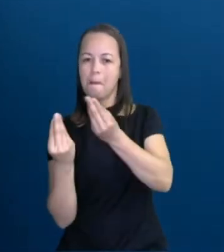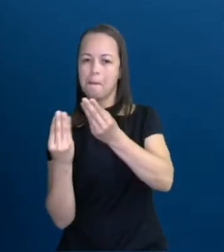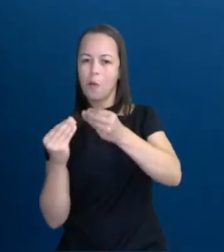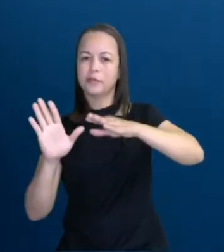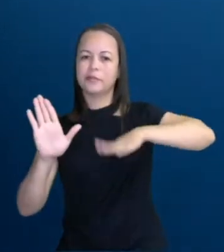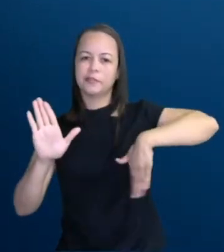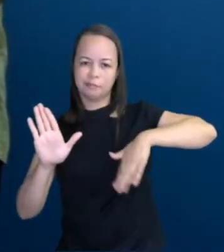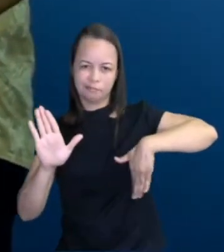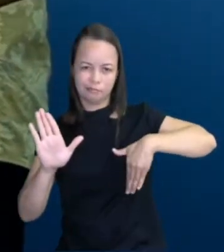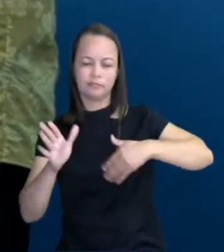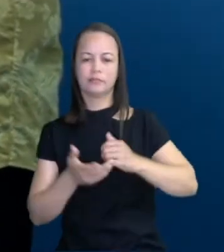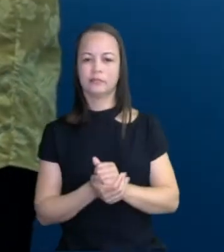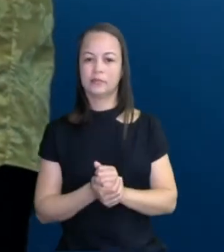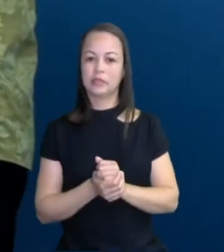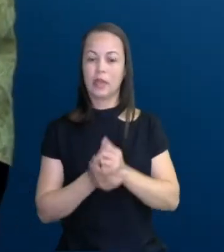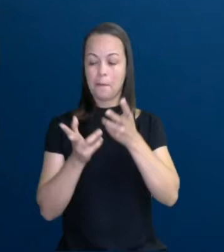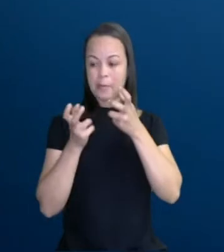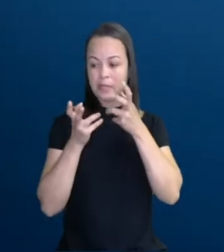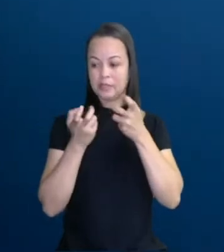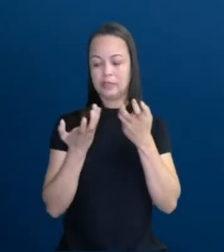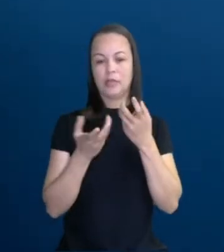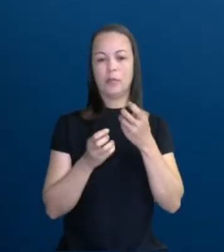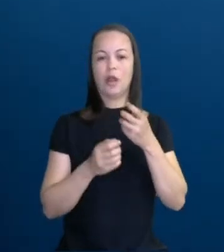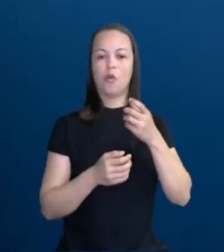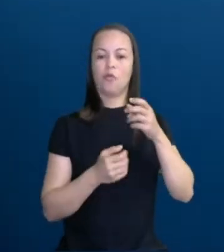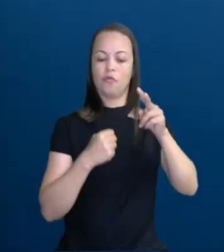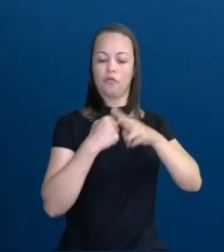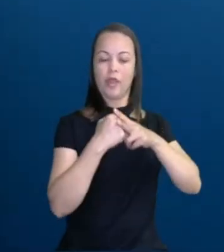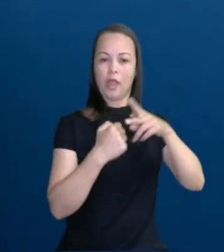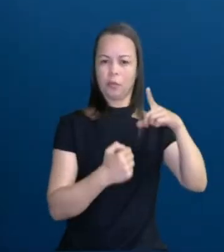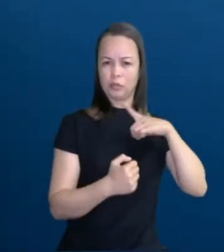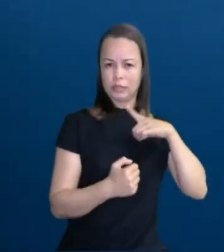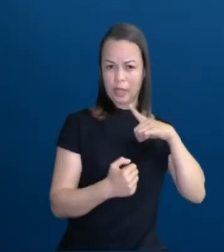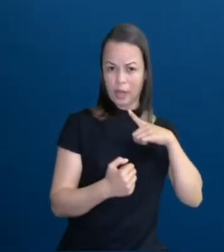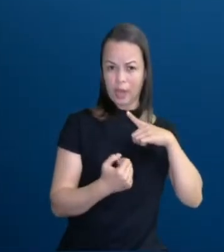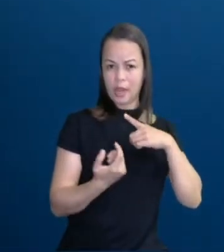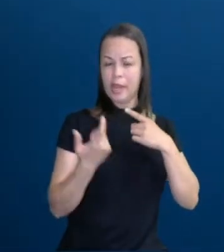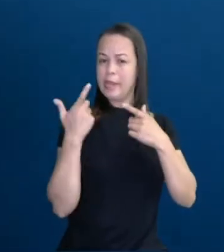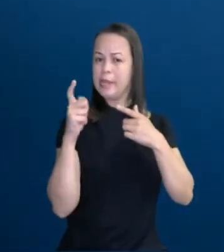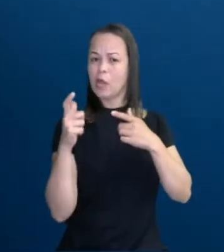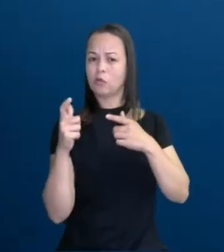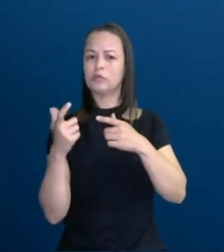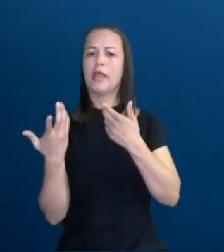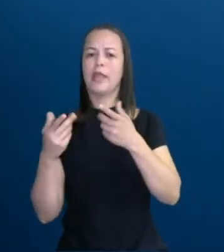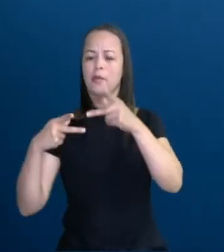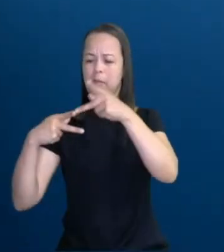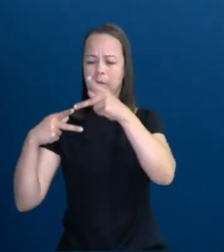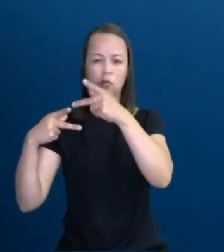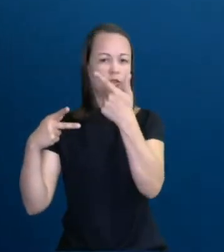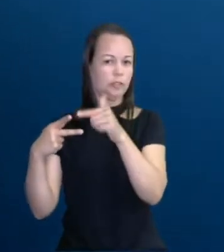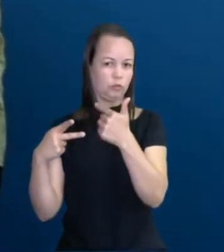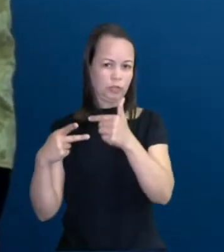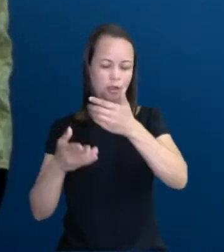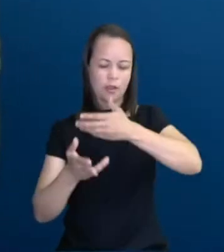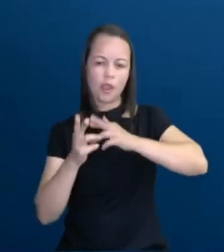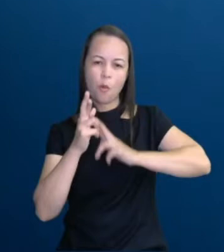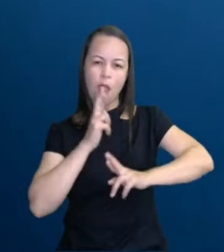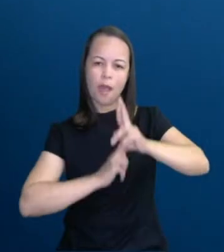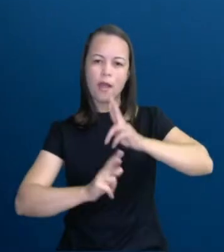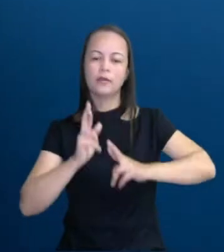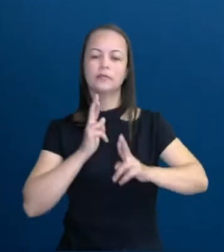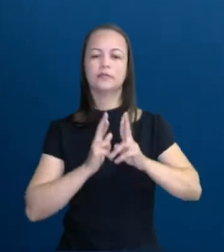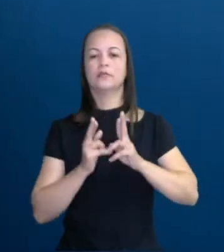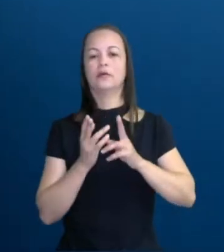verbo ter e o objeto direto não aparece nada, nenhuma preposição. Então, é uma relação